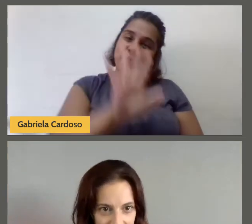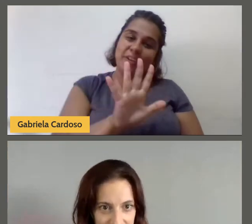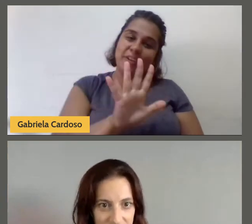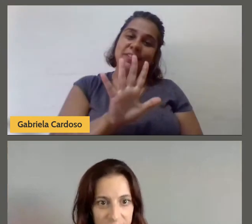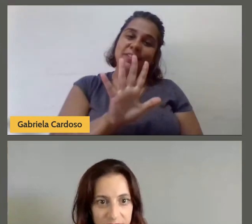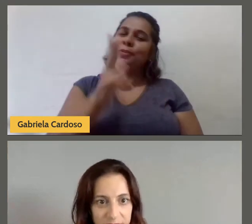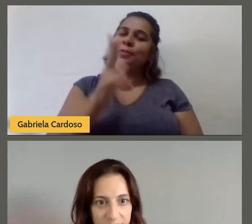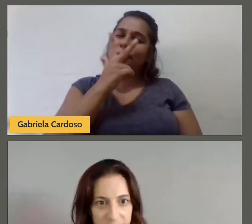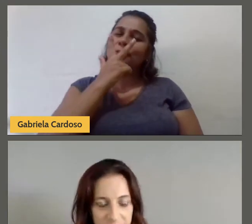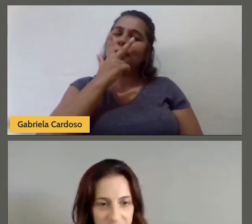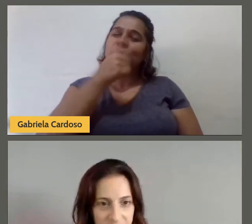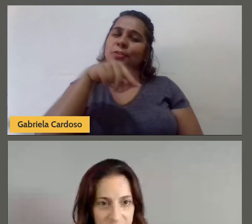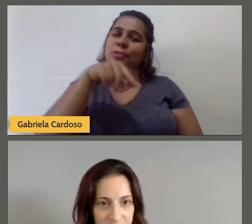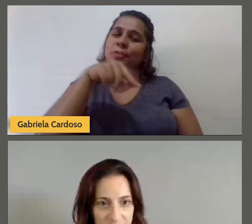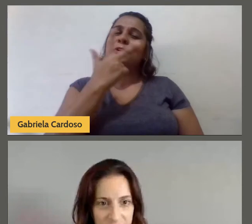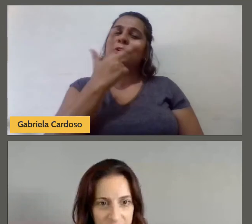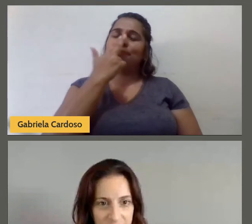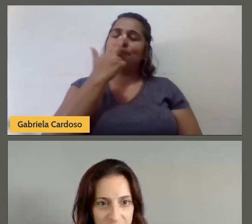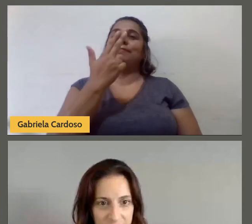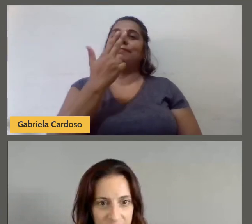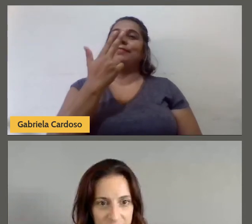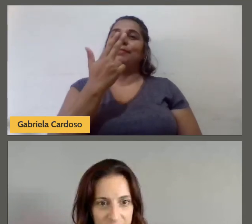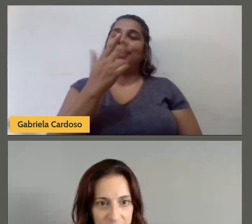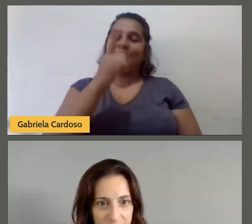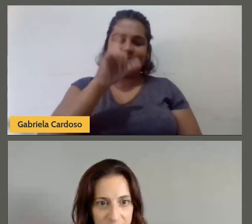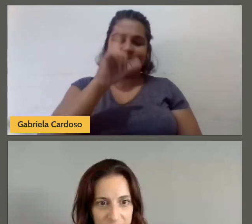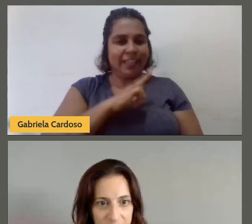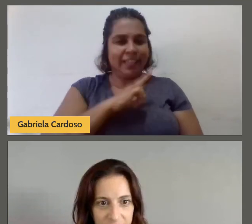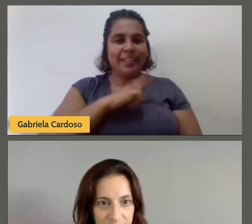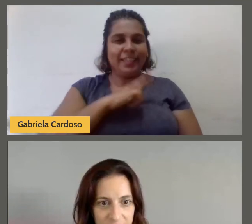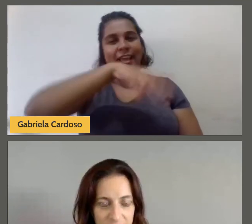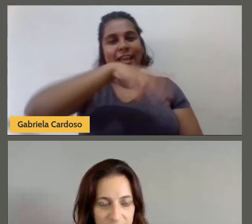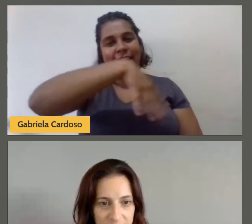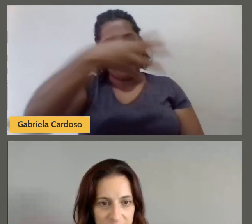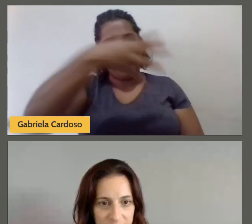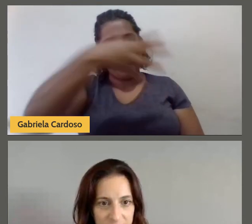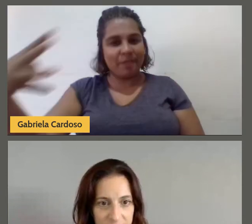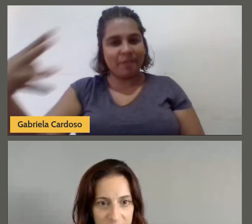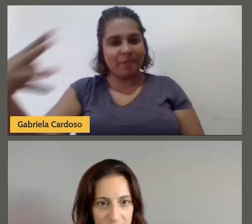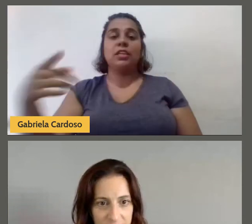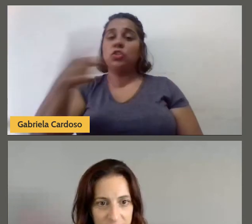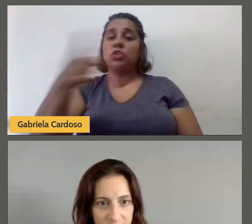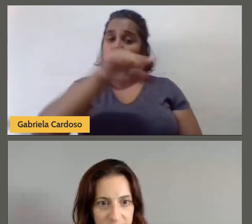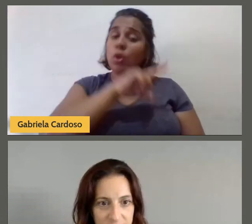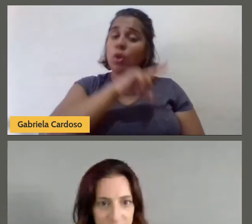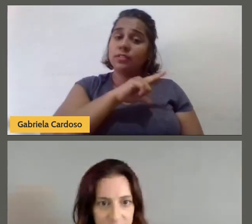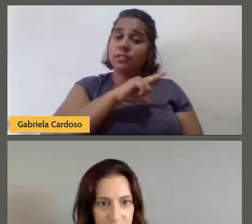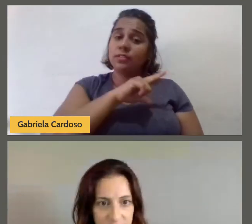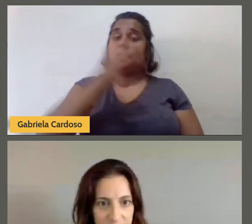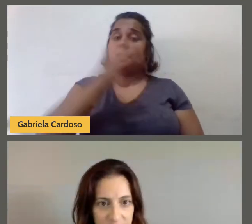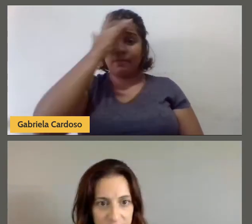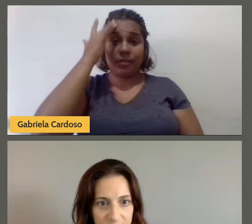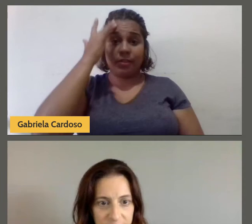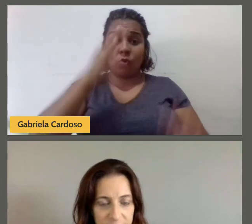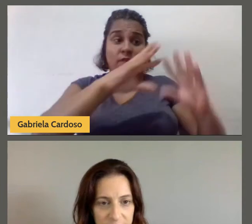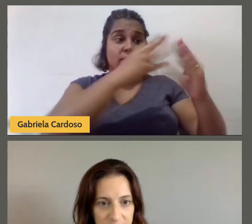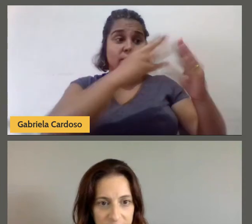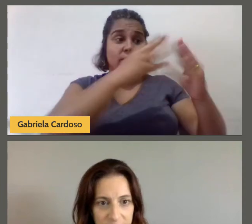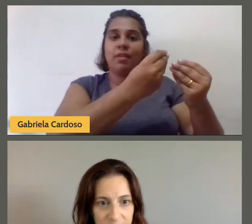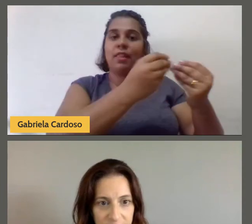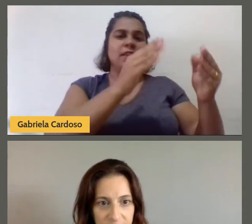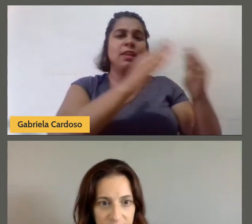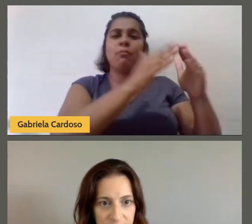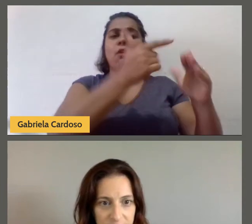uma família, um avô, né, somos, em geral, de famílias de imigrantes, então acho que é um tema super sensível para todo